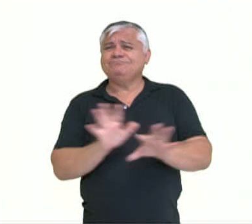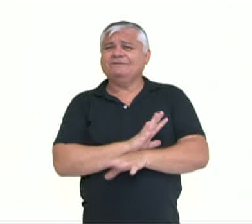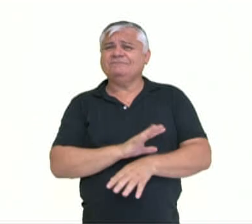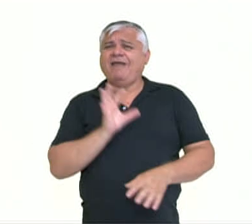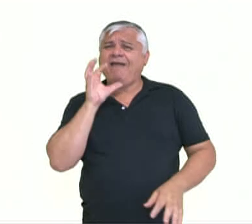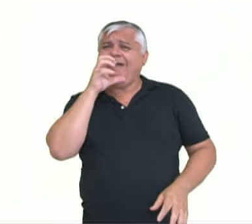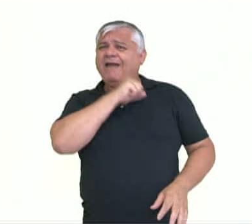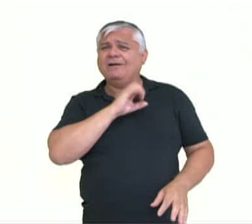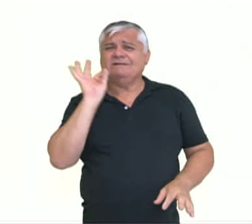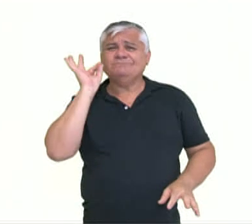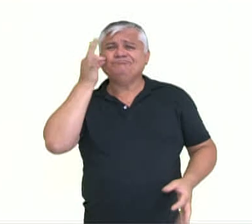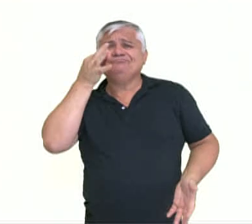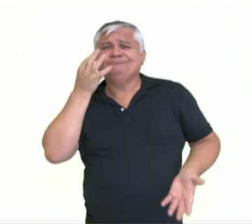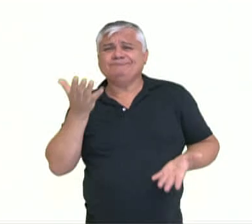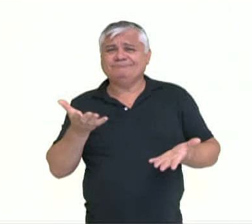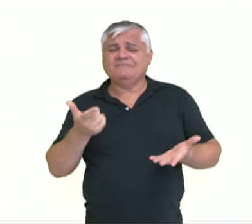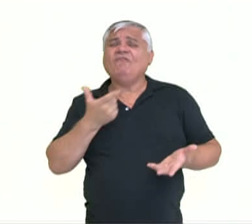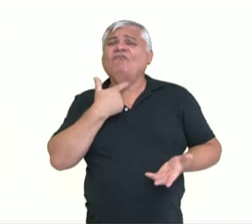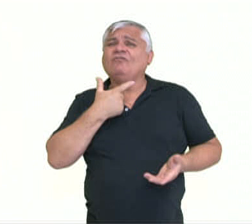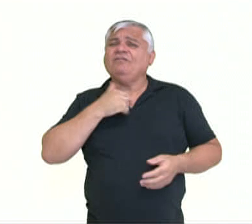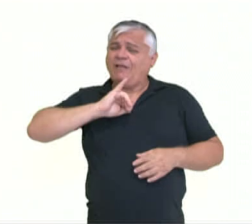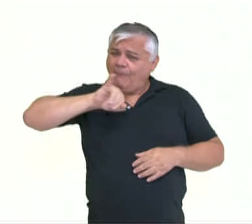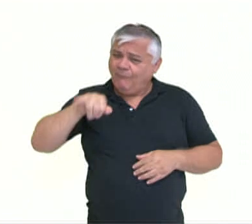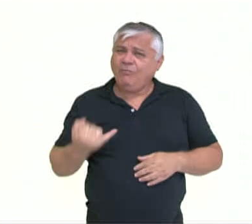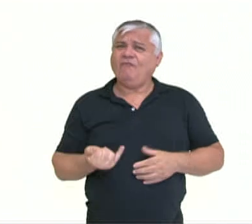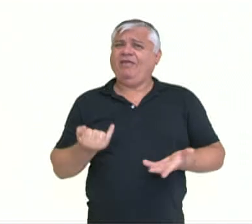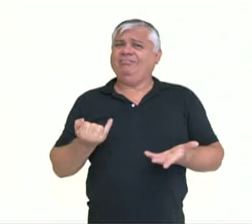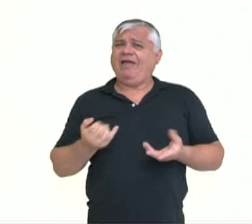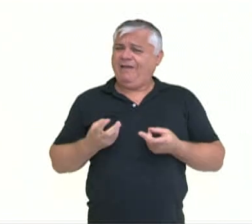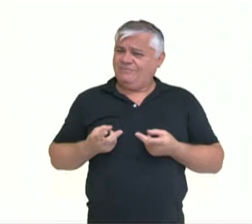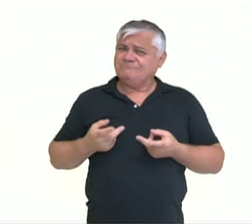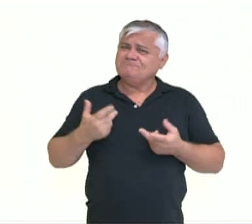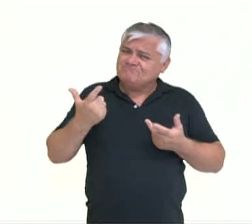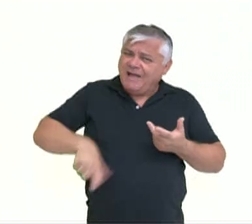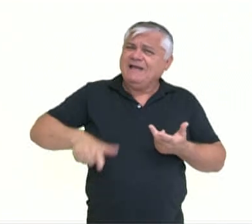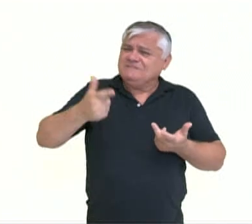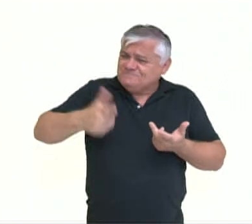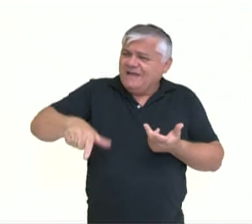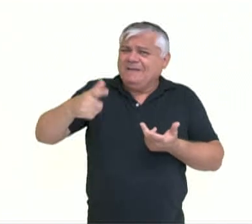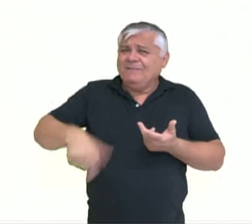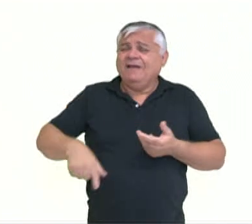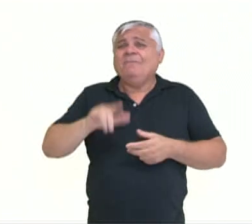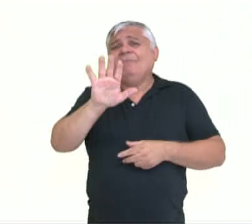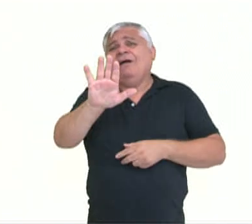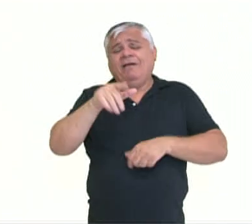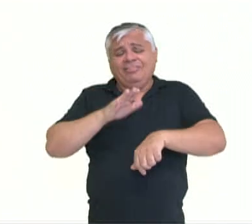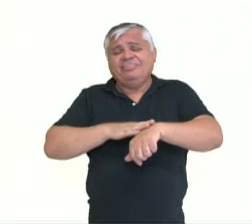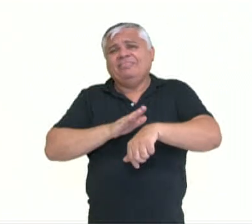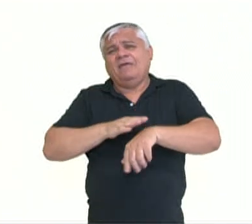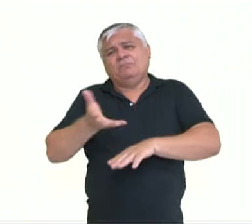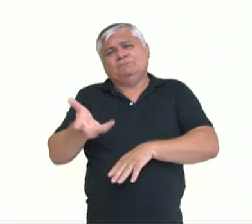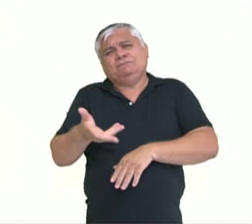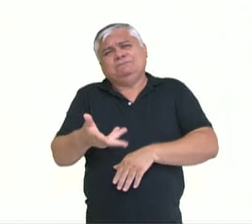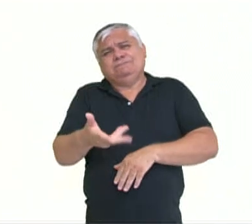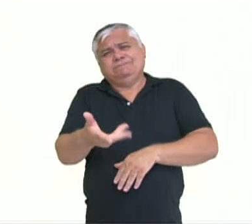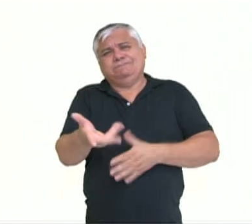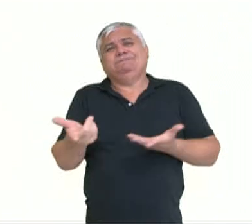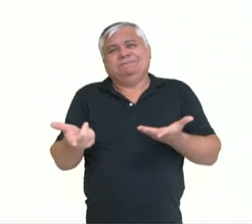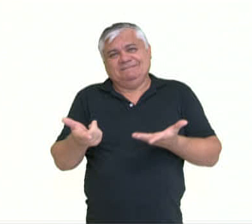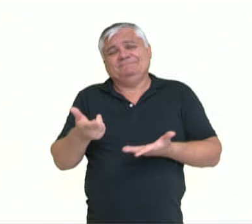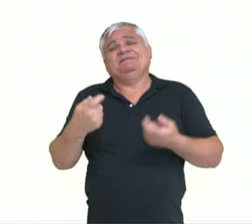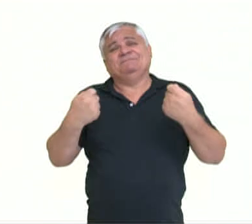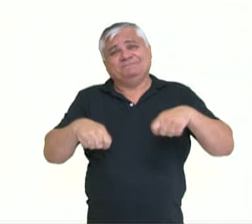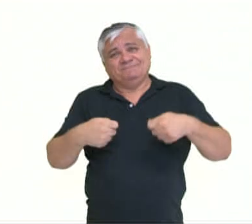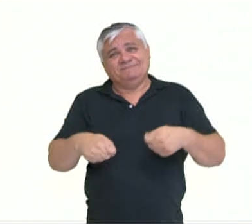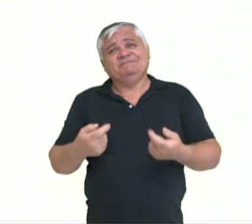máximo, né? Aproveitar da melhor forma o tempo, porque ele passa rápido. Y luego tenemos que volver